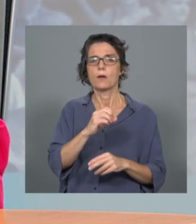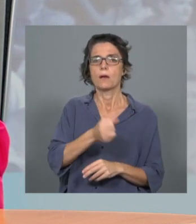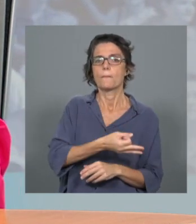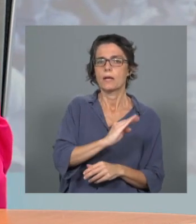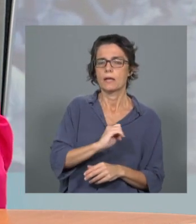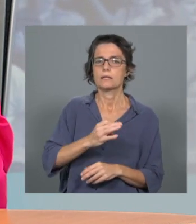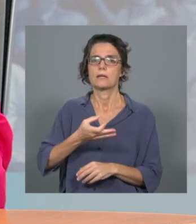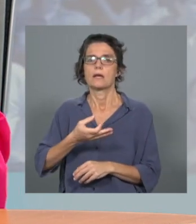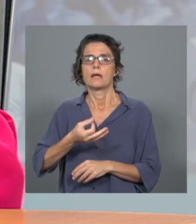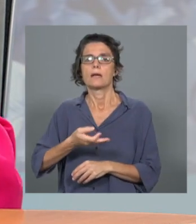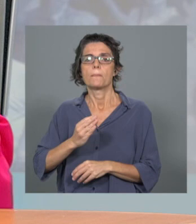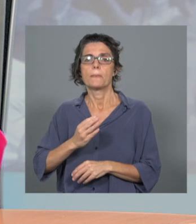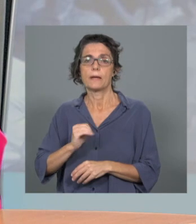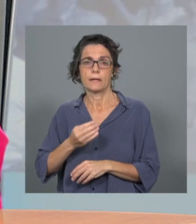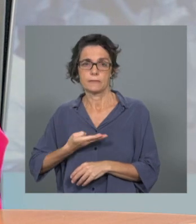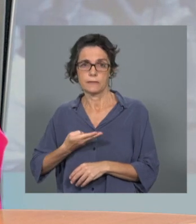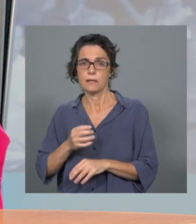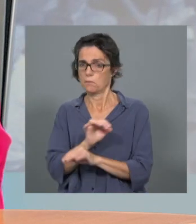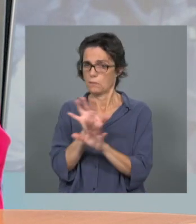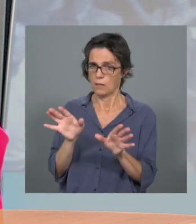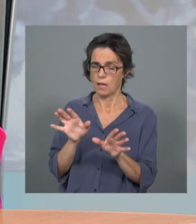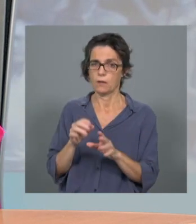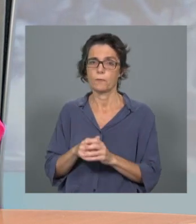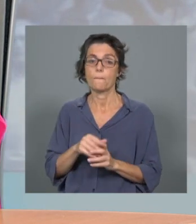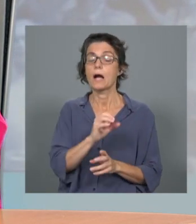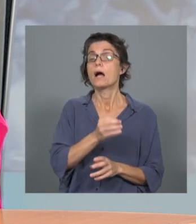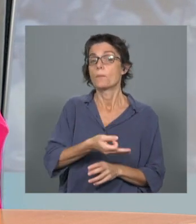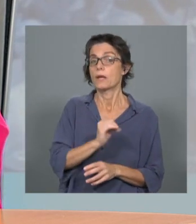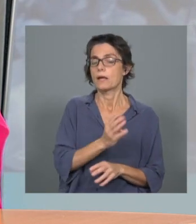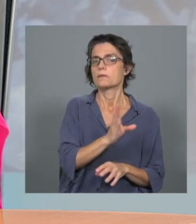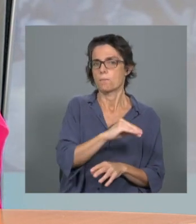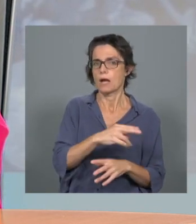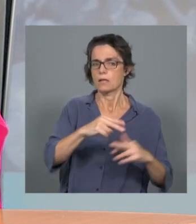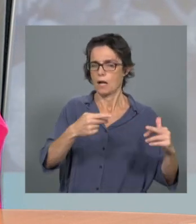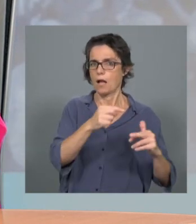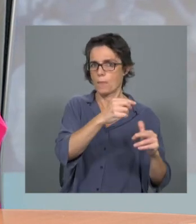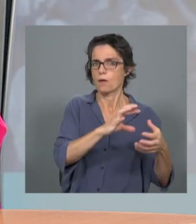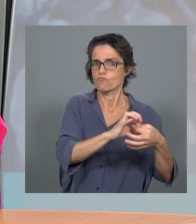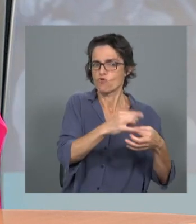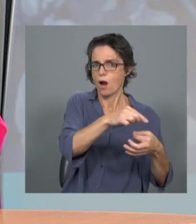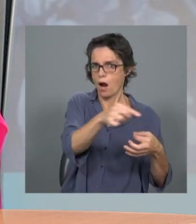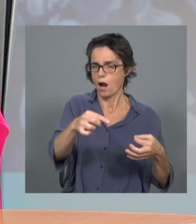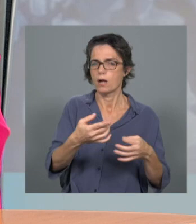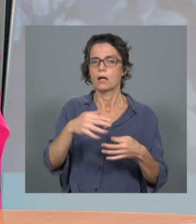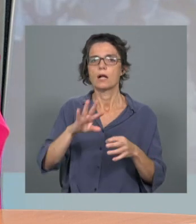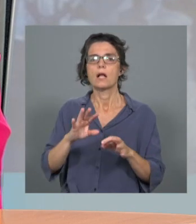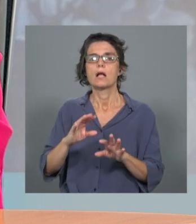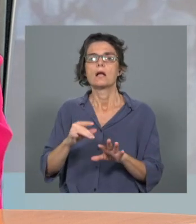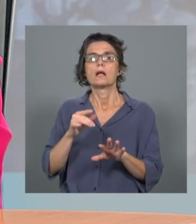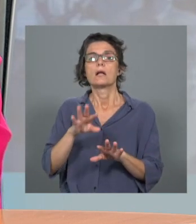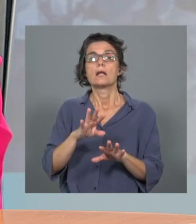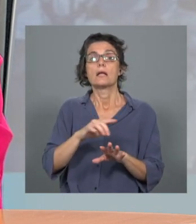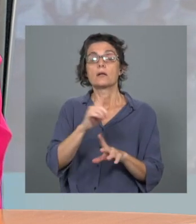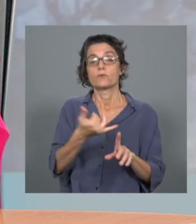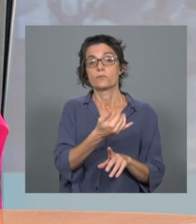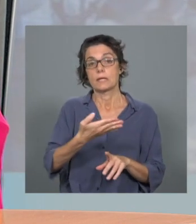que o PS continue a ter uma grande maioria de câmaras, mas o PS em 2017 tinha atingido um